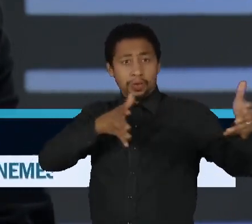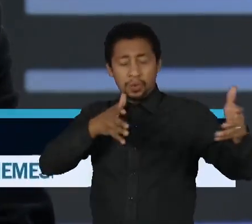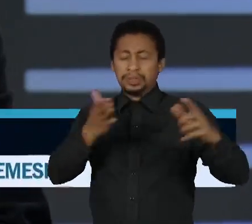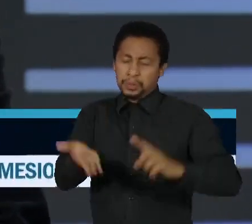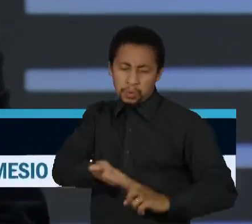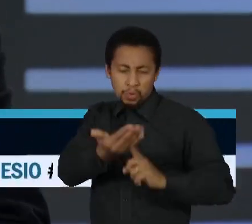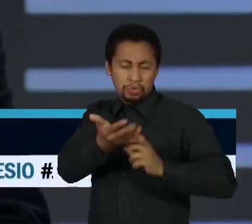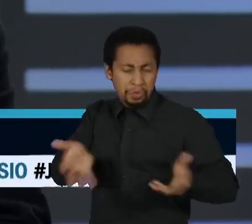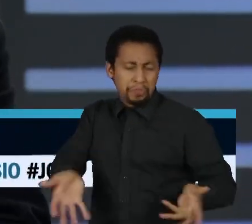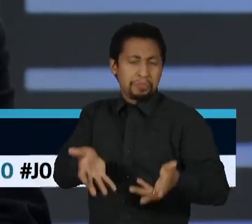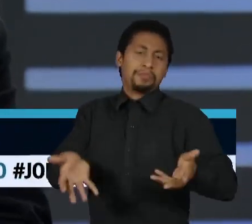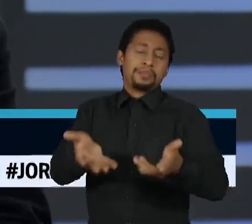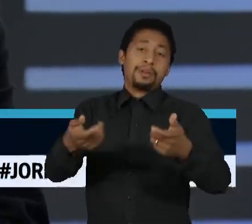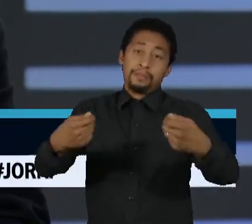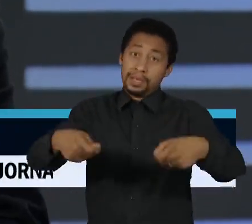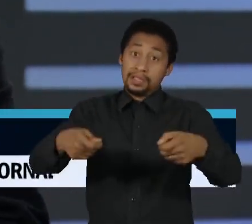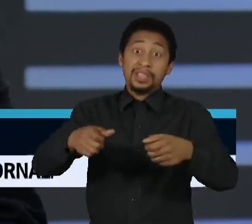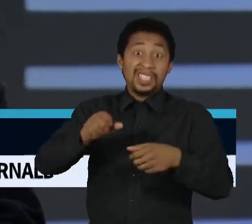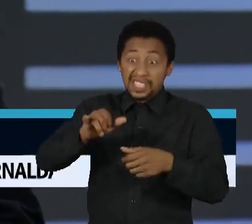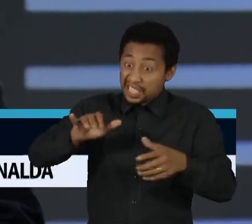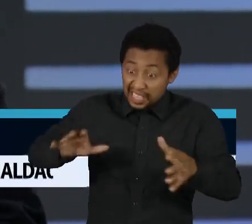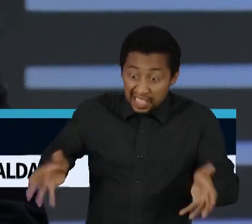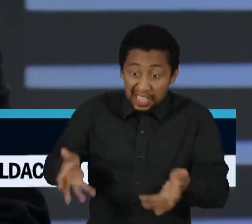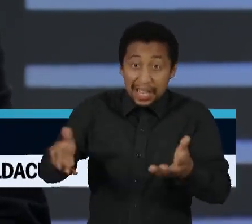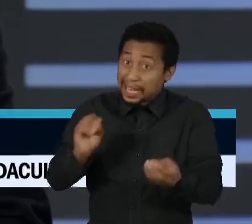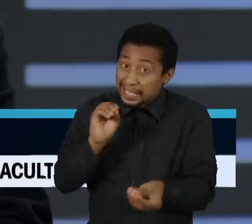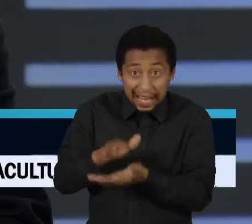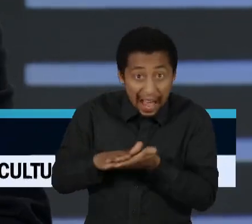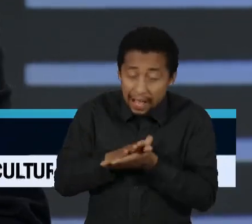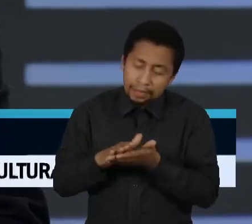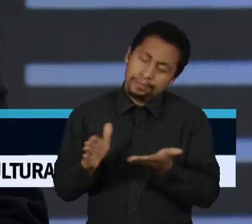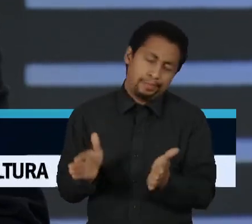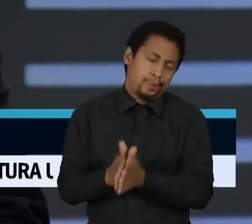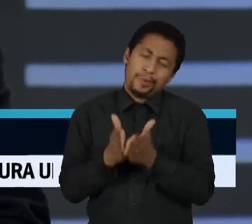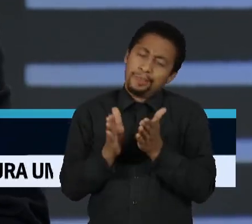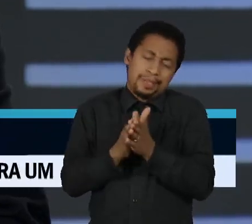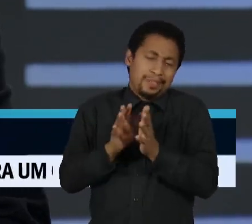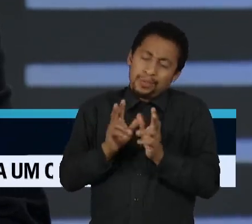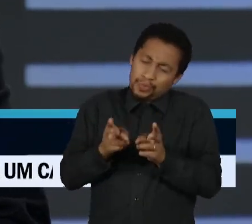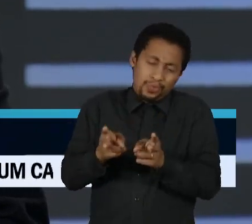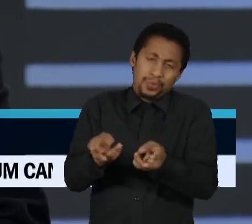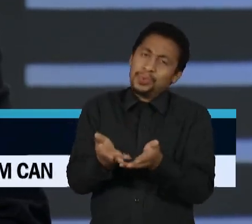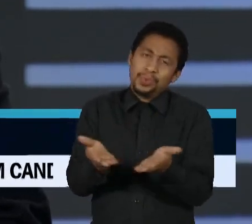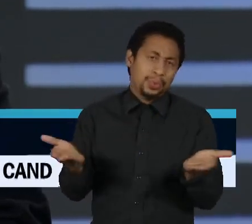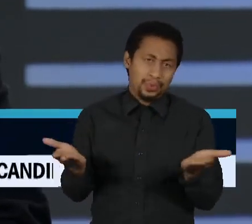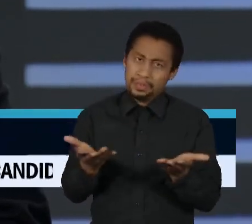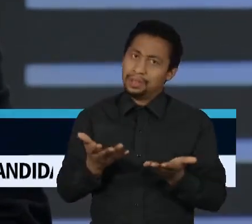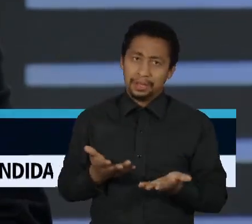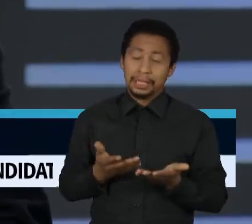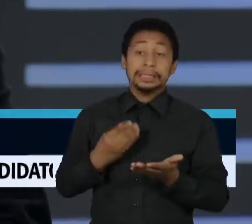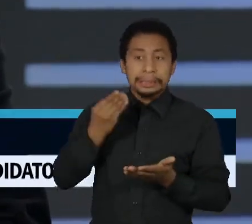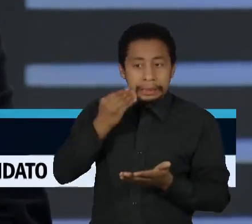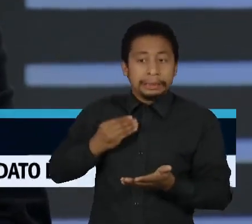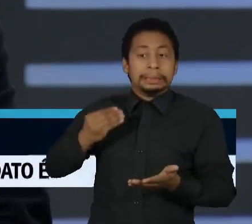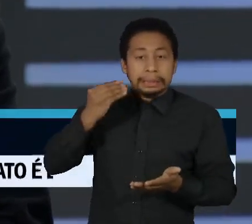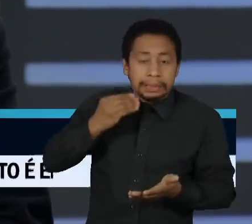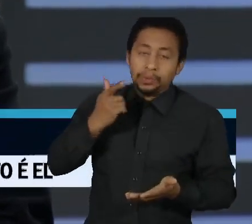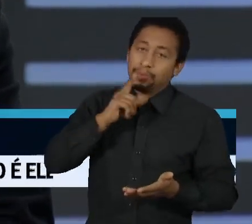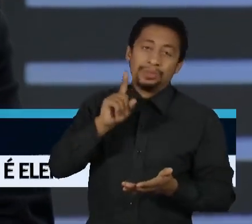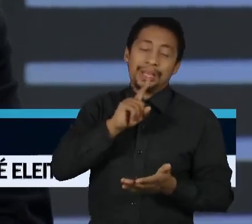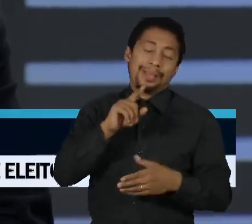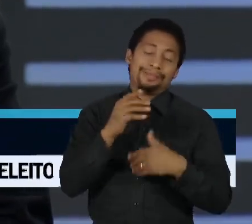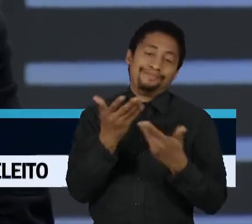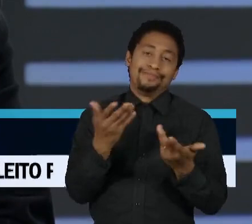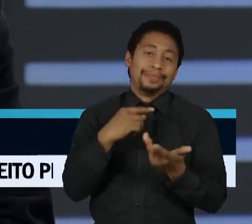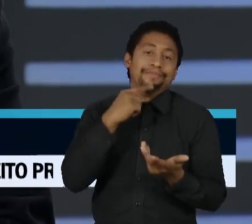sinal nós não tem como não fecha essa conta é o que o pessoal chama enxugar gelo Tá certo você não vem se essa batalha é eu